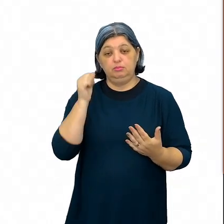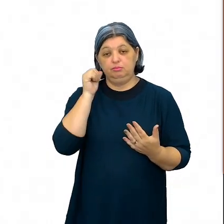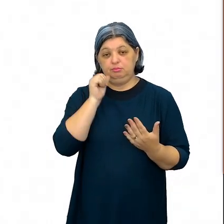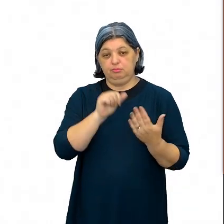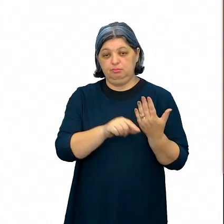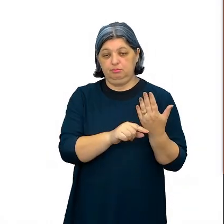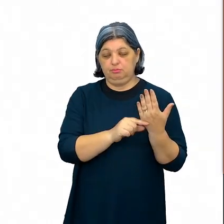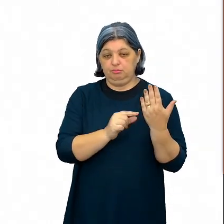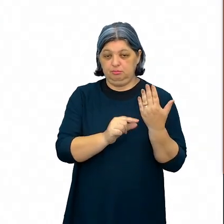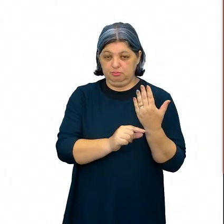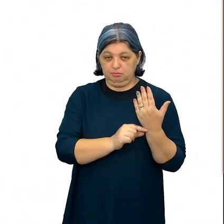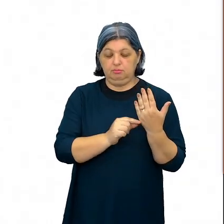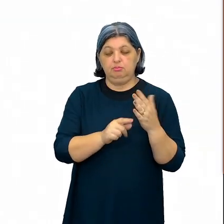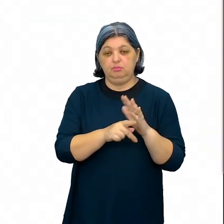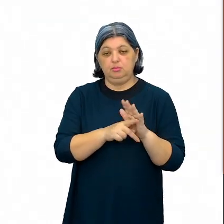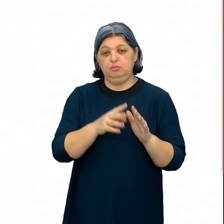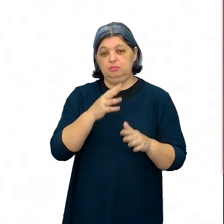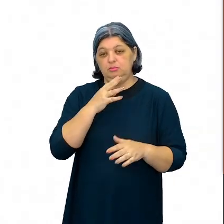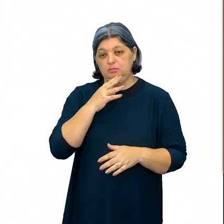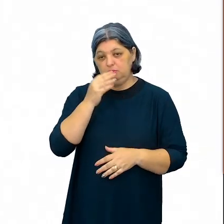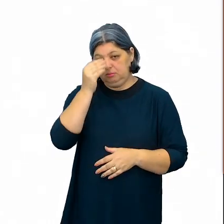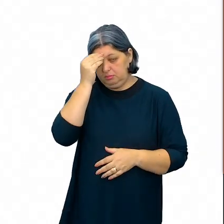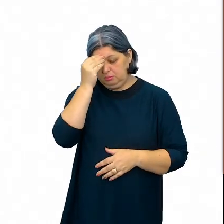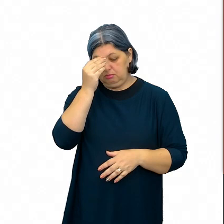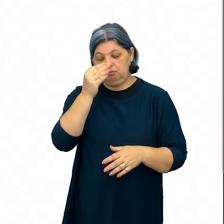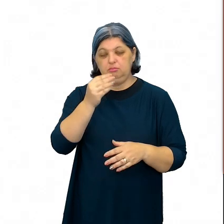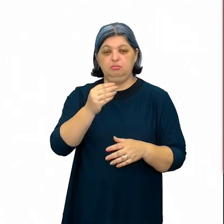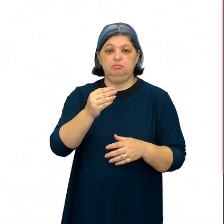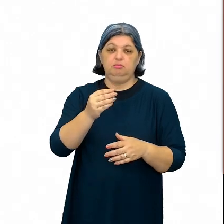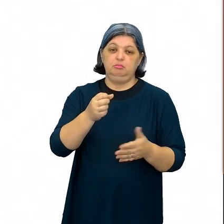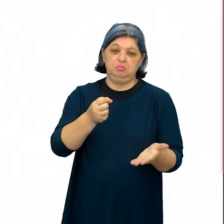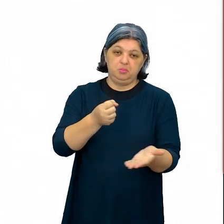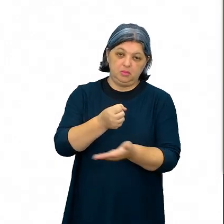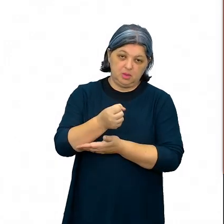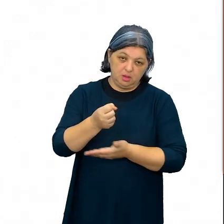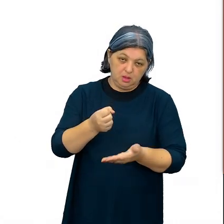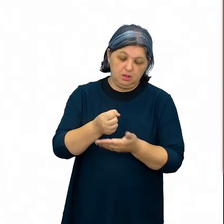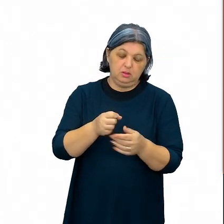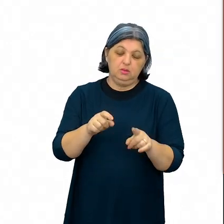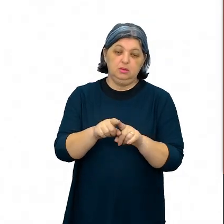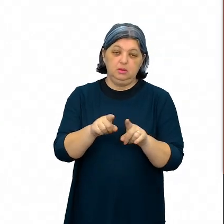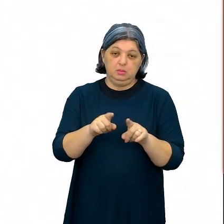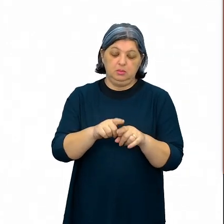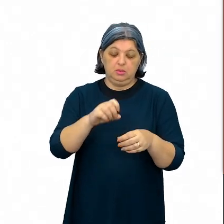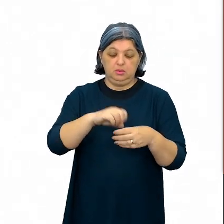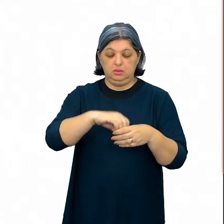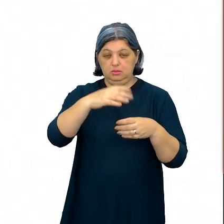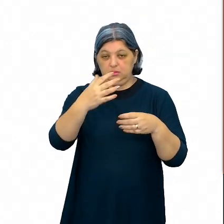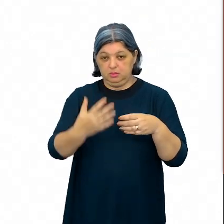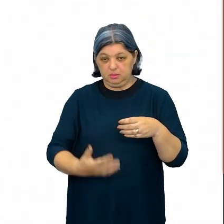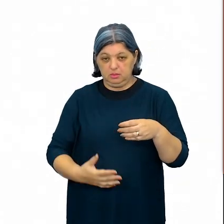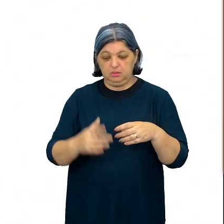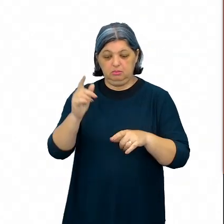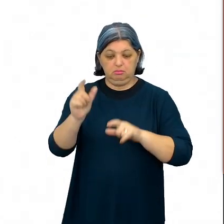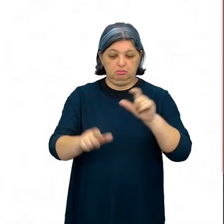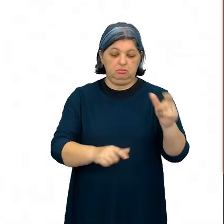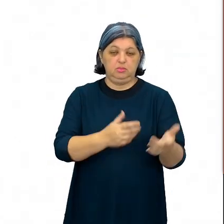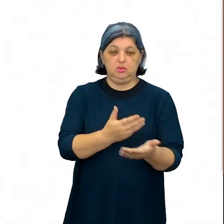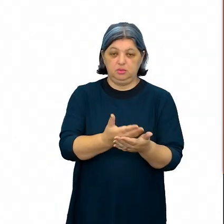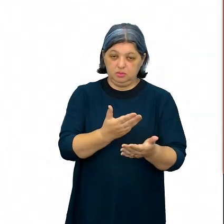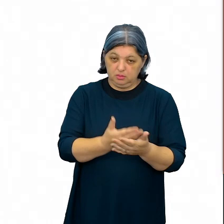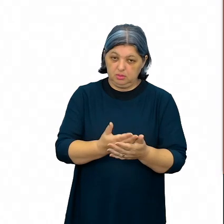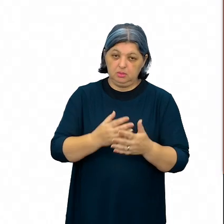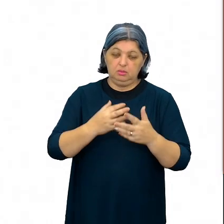Ela traz o conhecimento como um conhecimento especializado conhecimento do conteúdo e dos Estudantes e assim